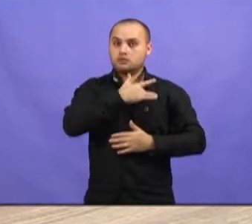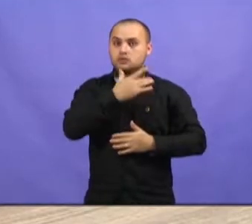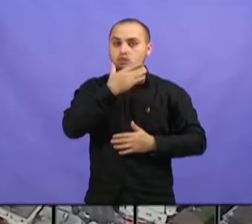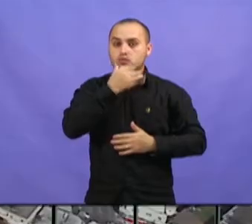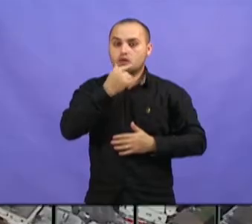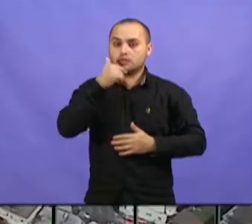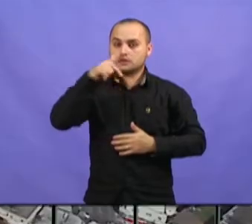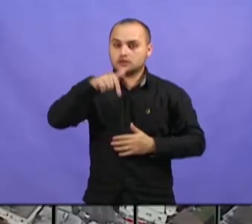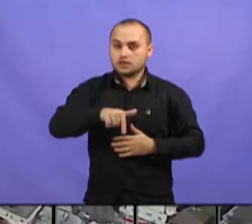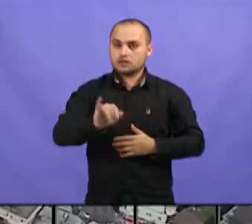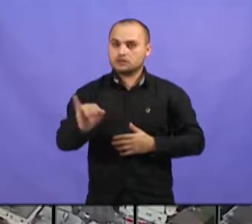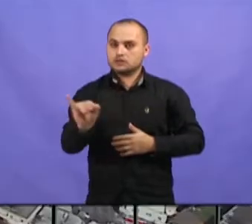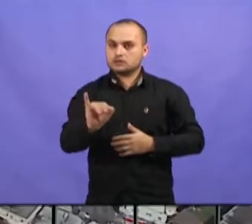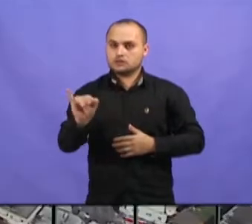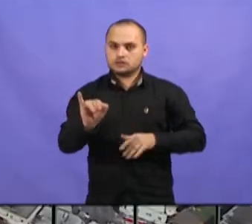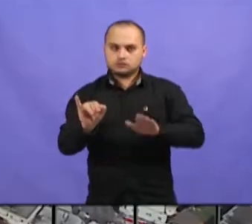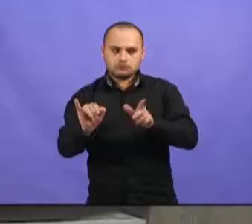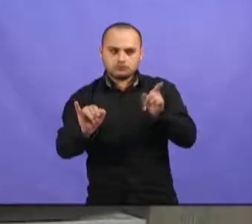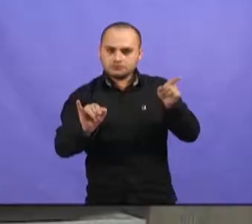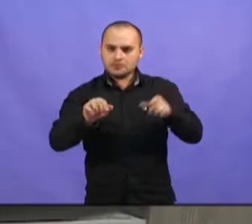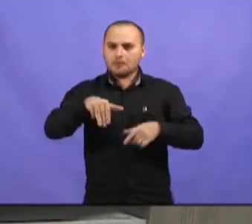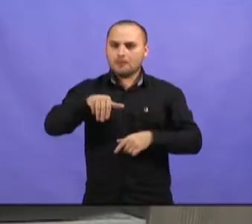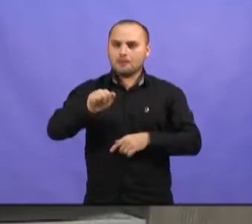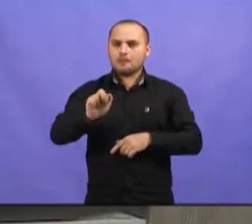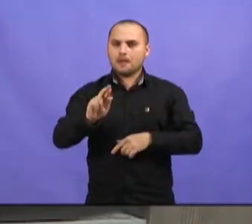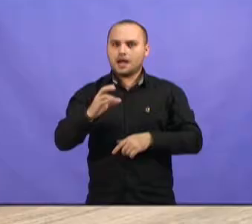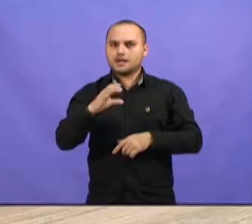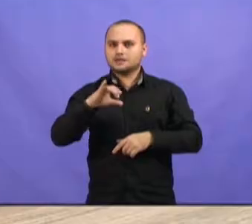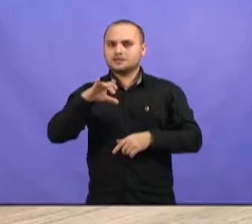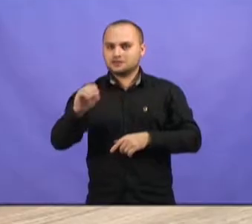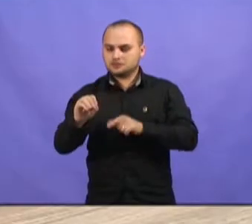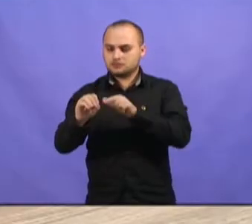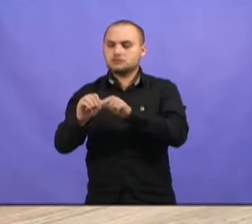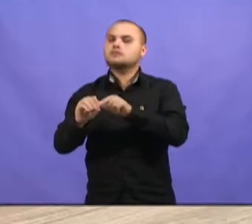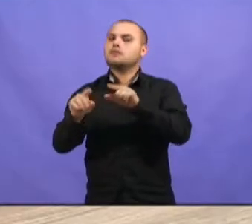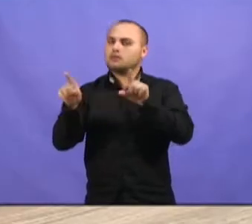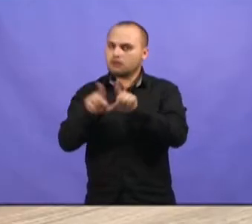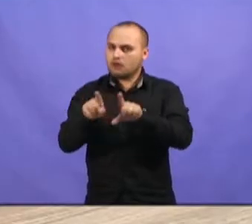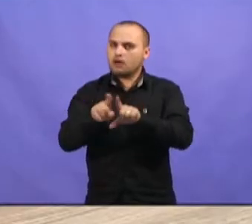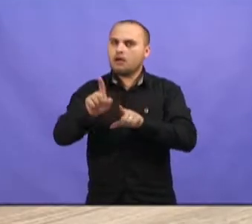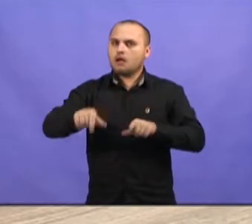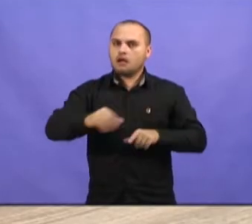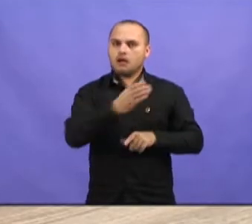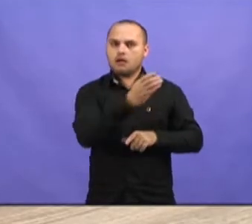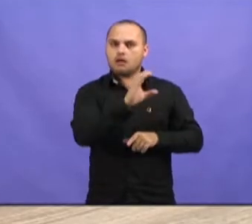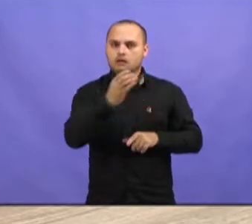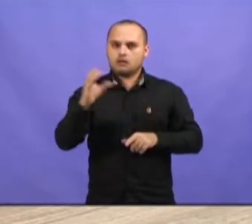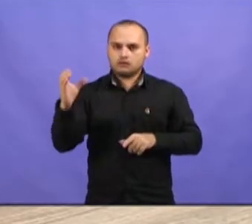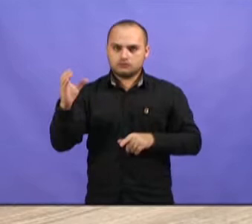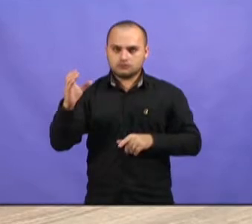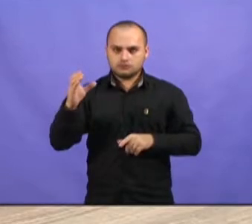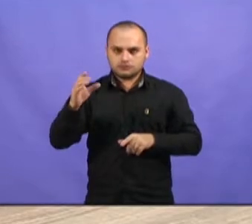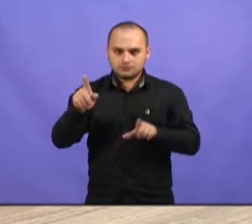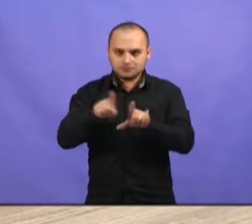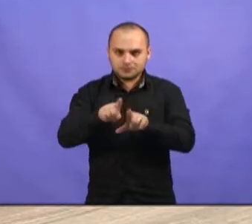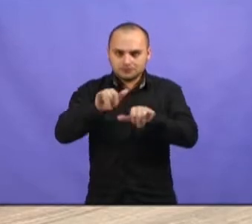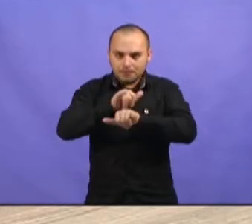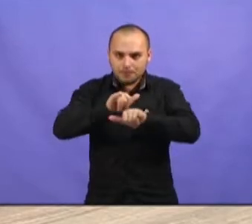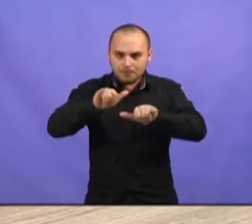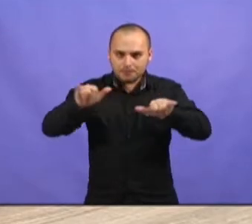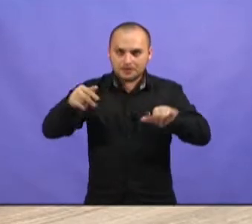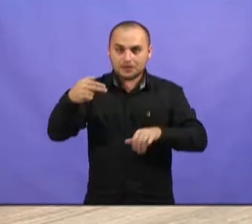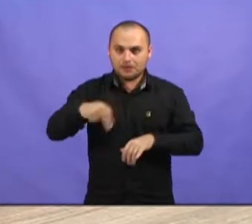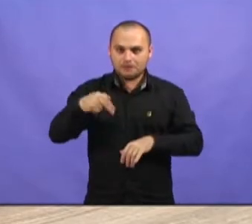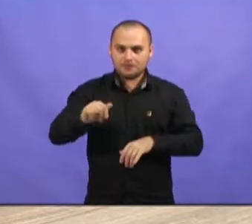Itajaí, Dr. Márcio Fossari. Ele que também é o coordenador da campanha Novembro Azul no município.